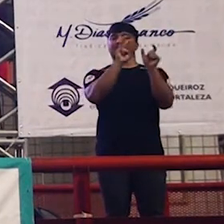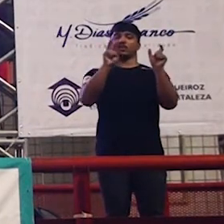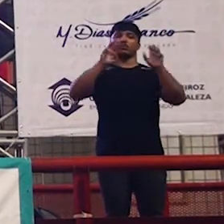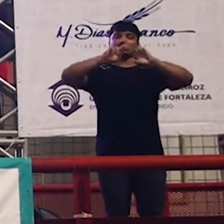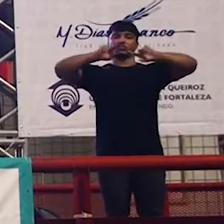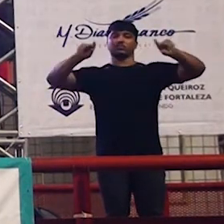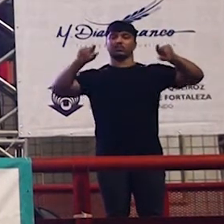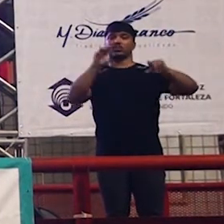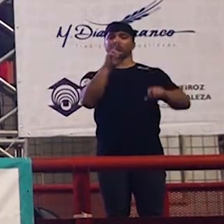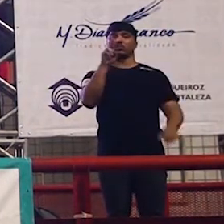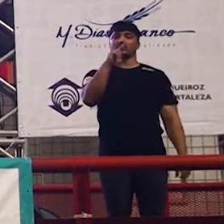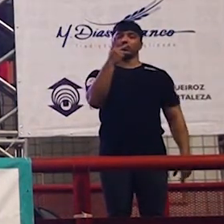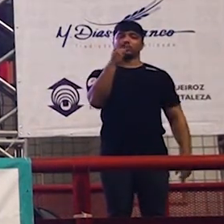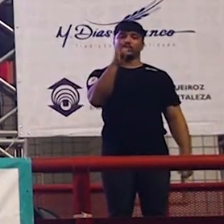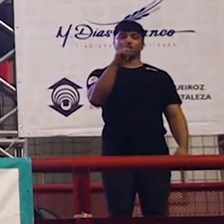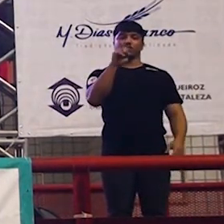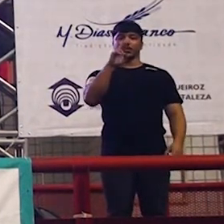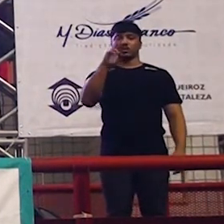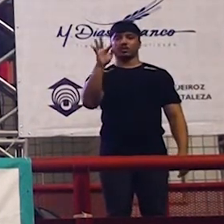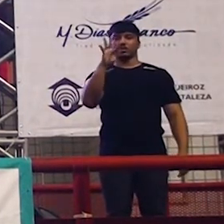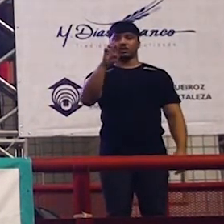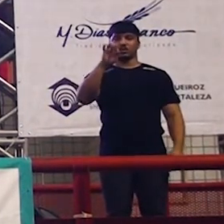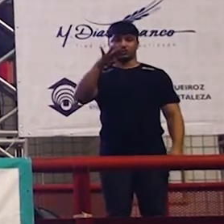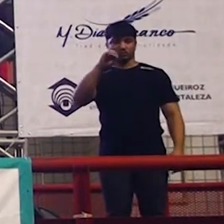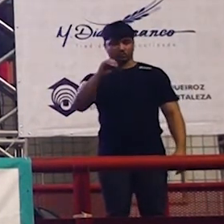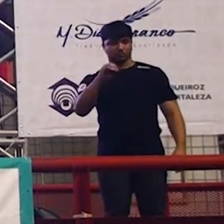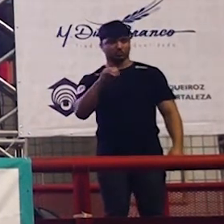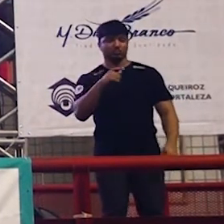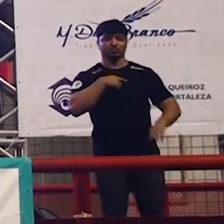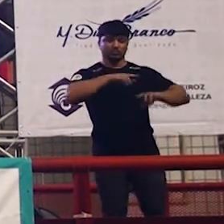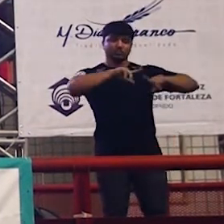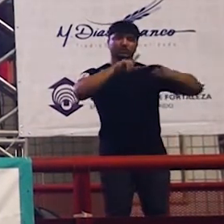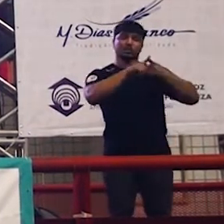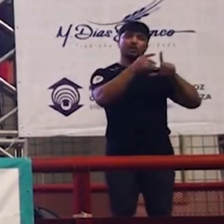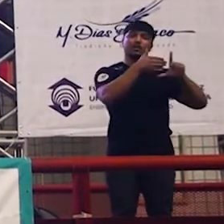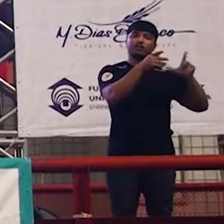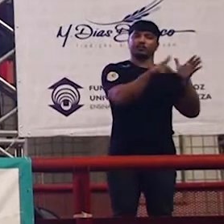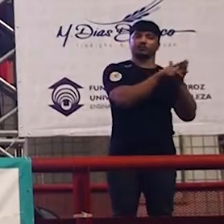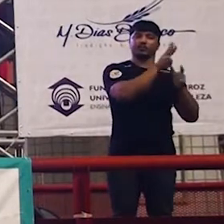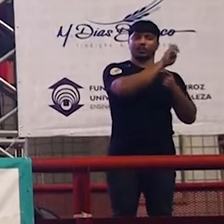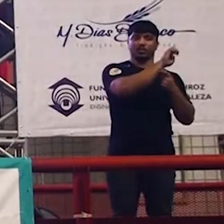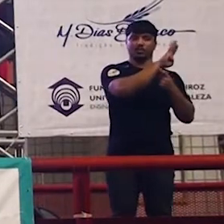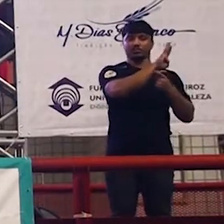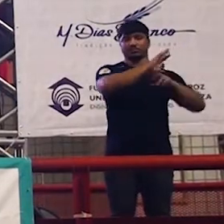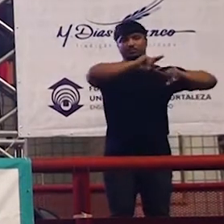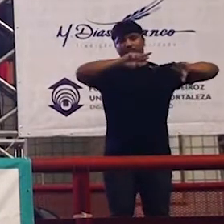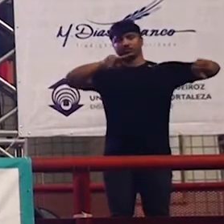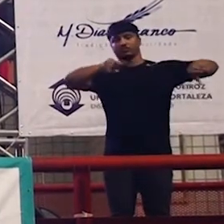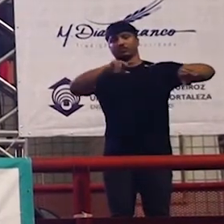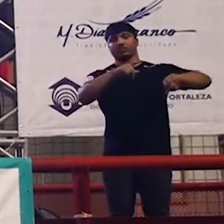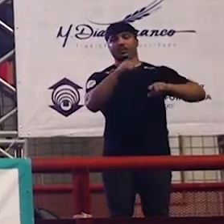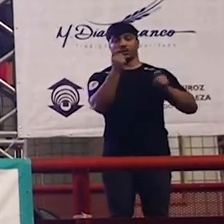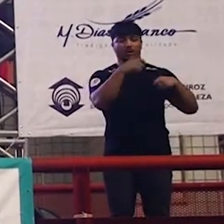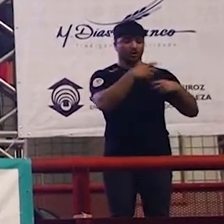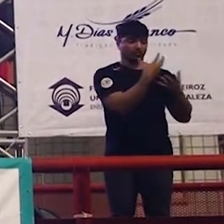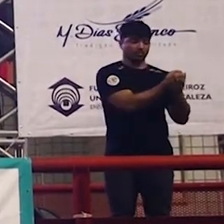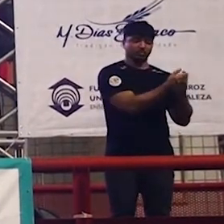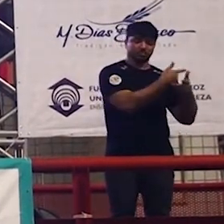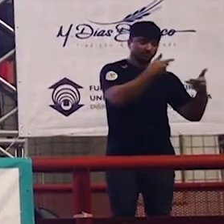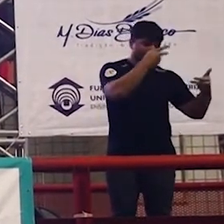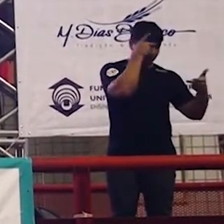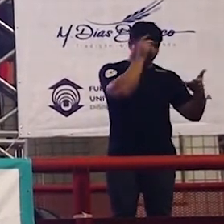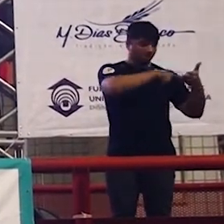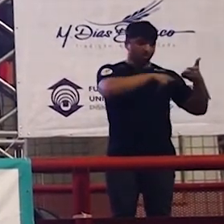blogs, é o hipertexto. Páginas da web e mídias relacionadas a seu tema. A capacidade de